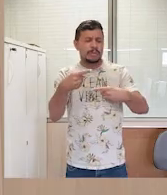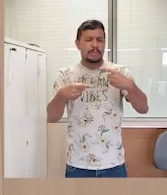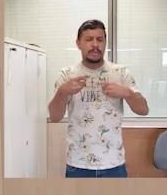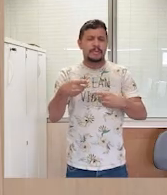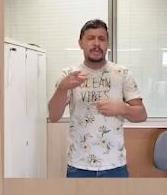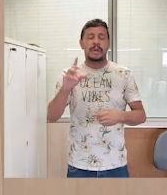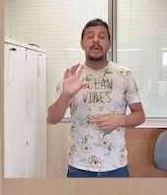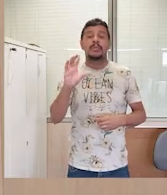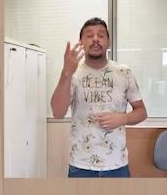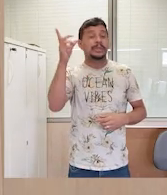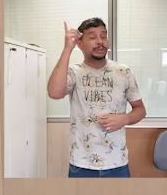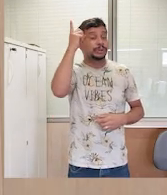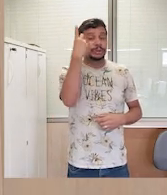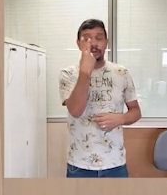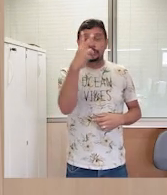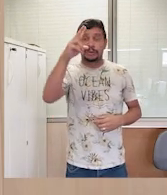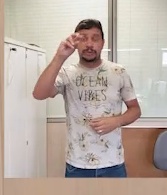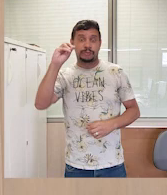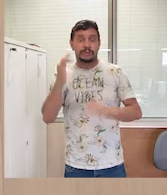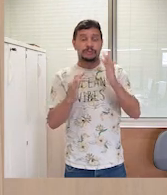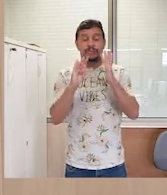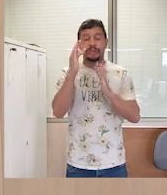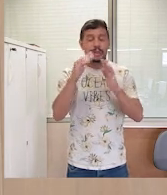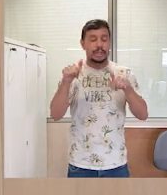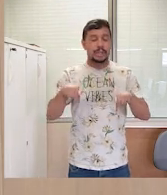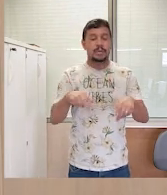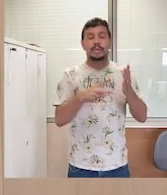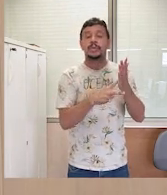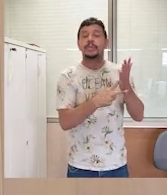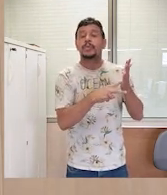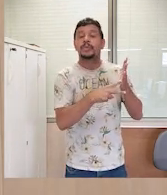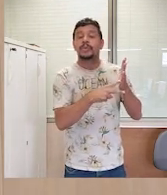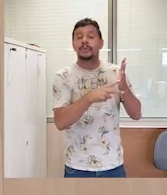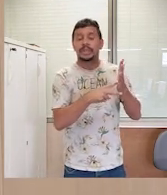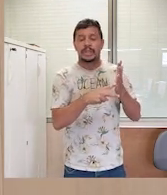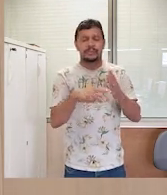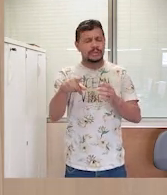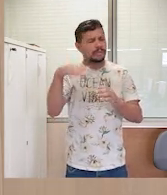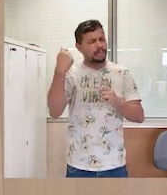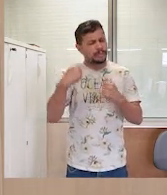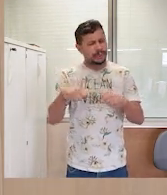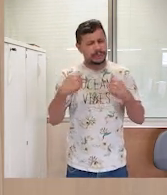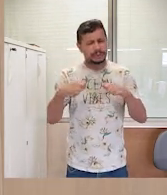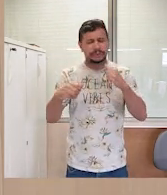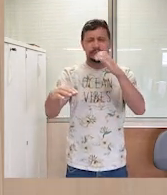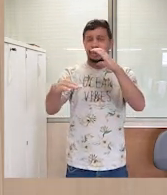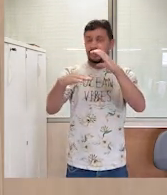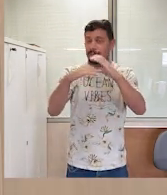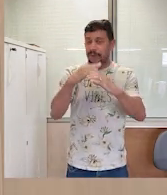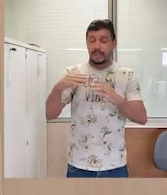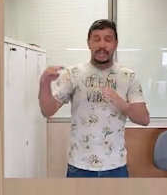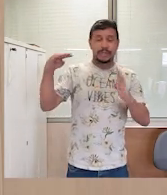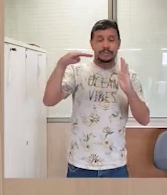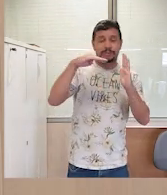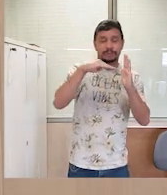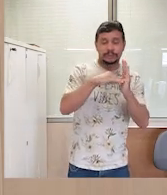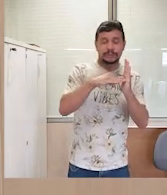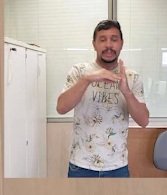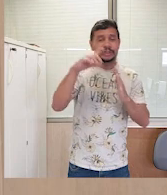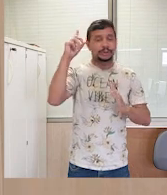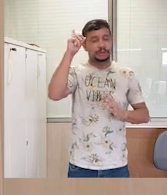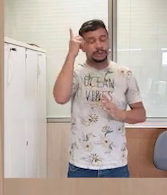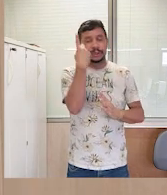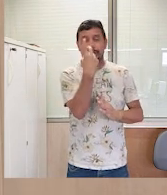vai acontecer em 20 de fevereiro na sede do sindicato. Os interessados em participar devem mostrar interesse até